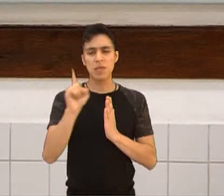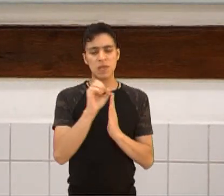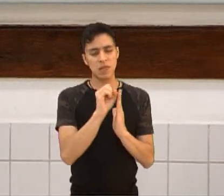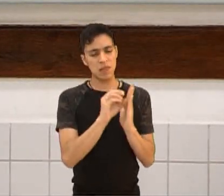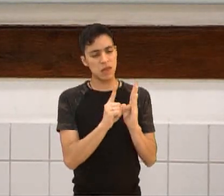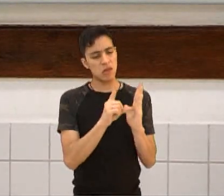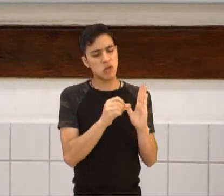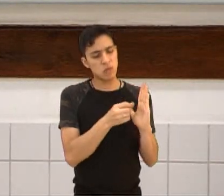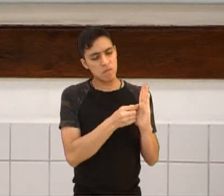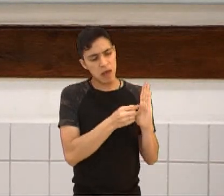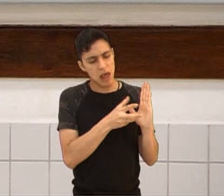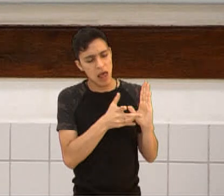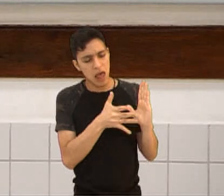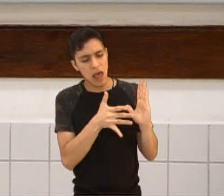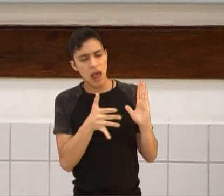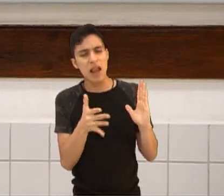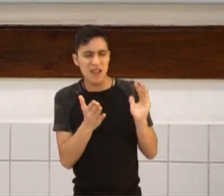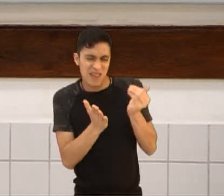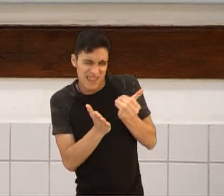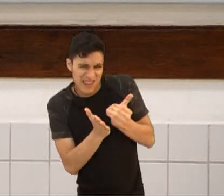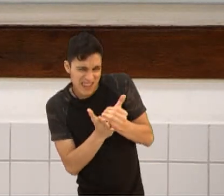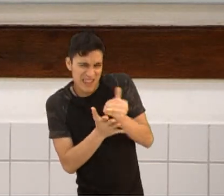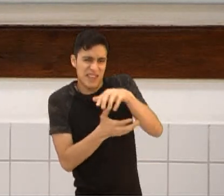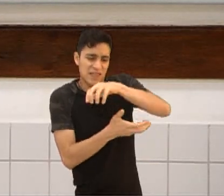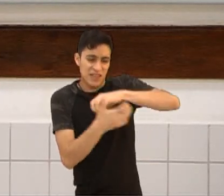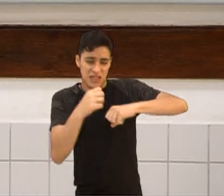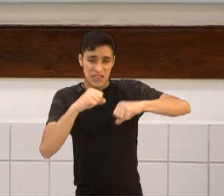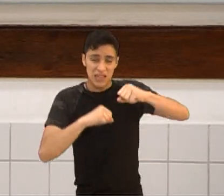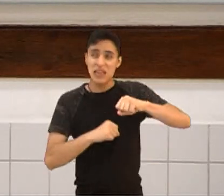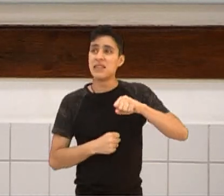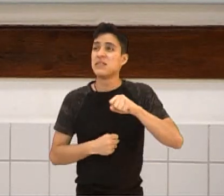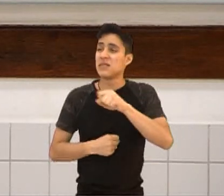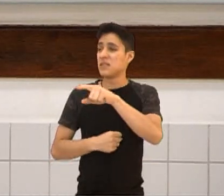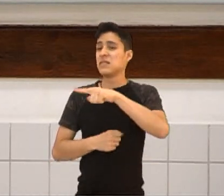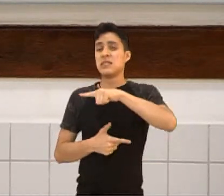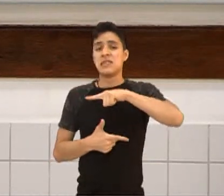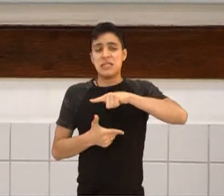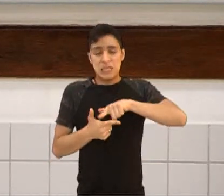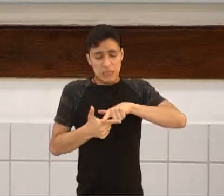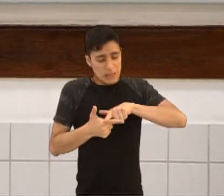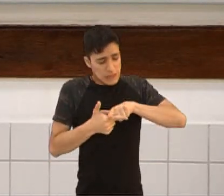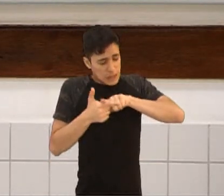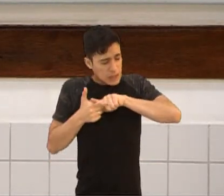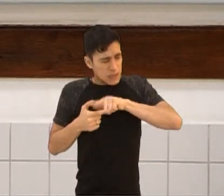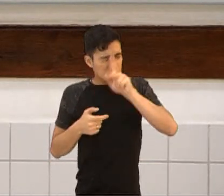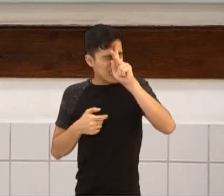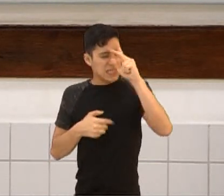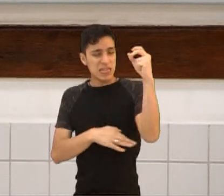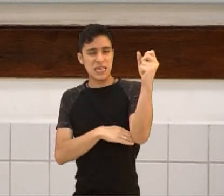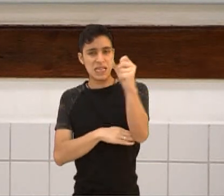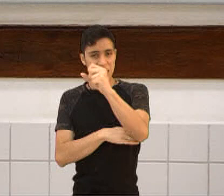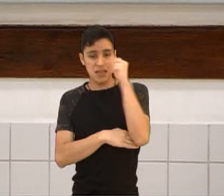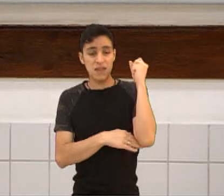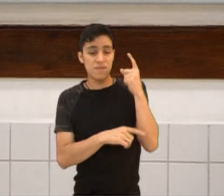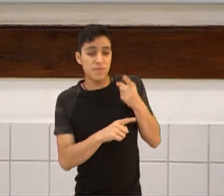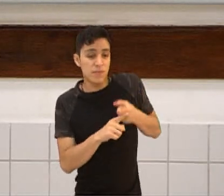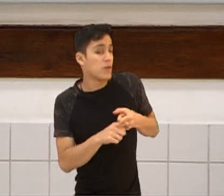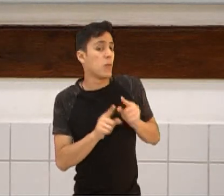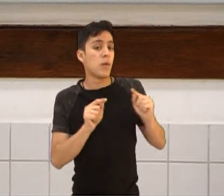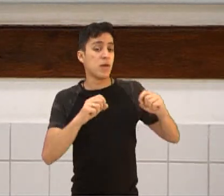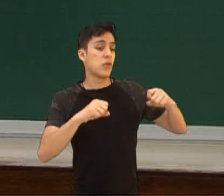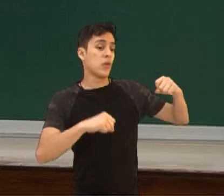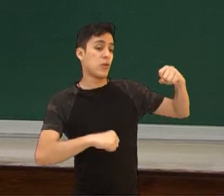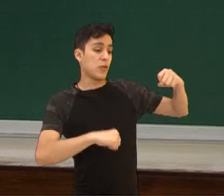as revoluções industriais, que são um problema grave para as cidades, né? A indústria presente nas áreas